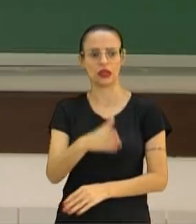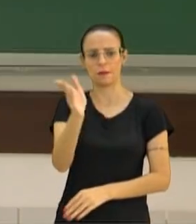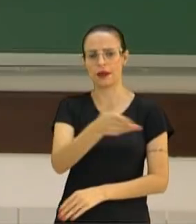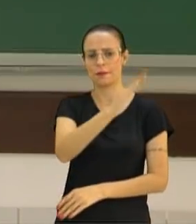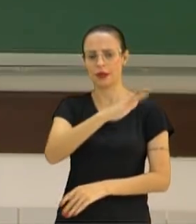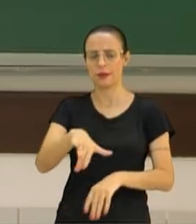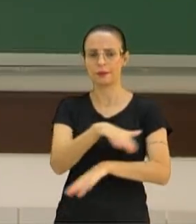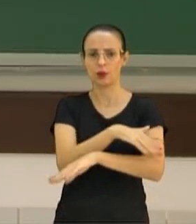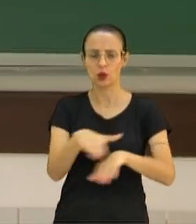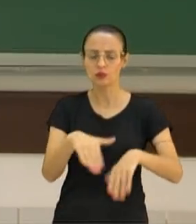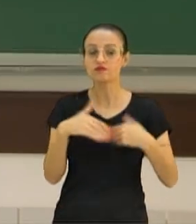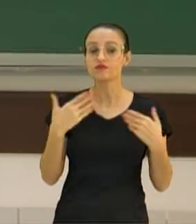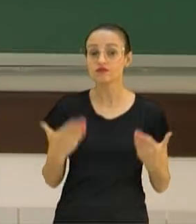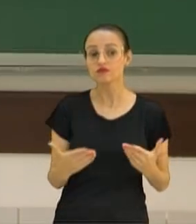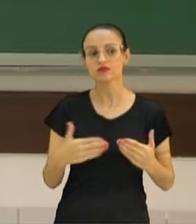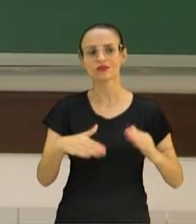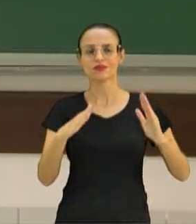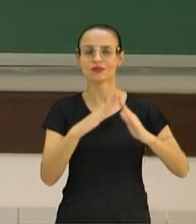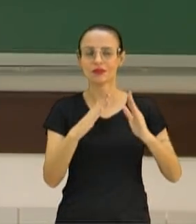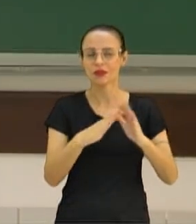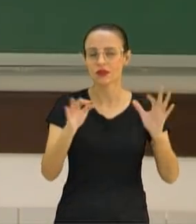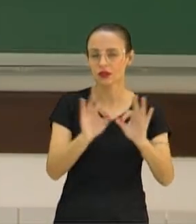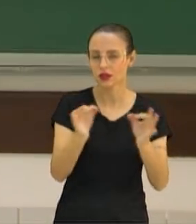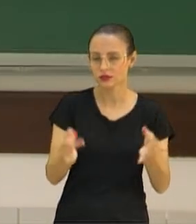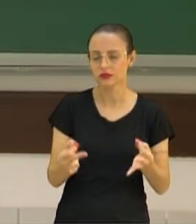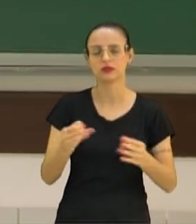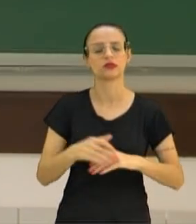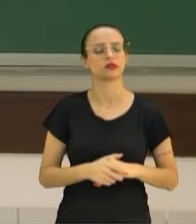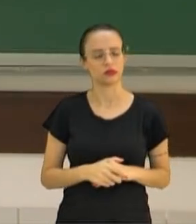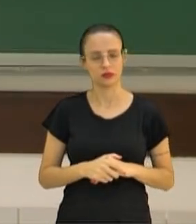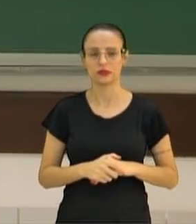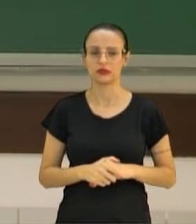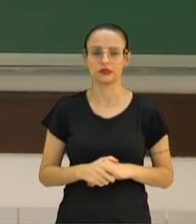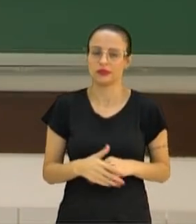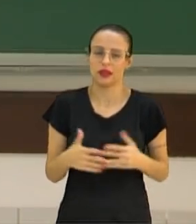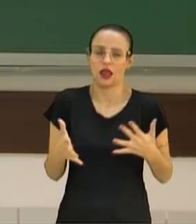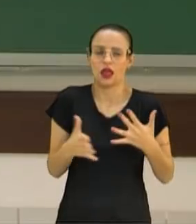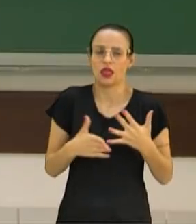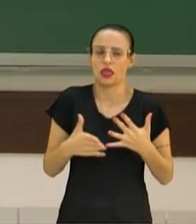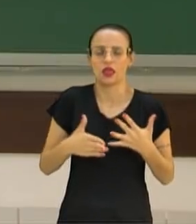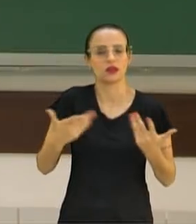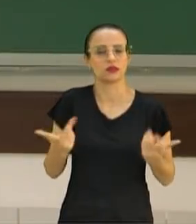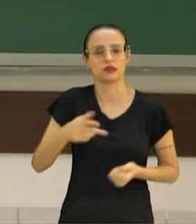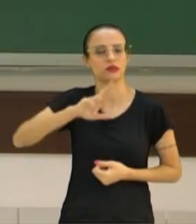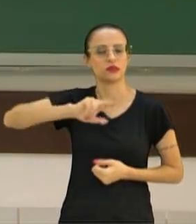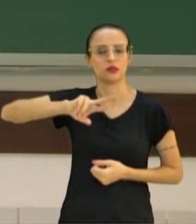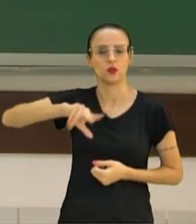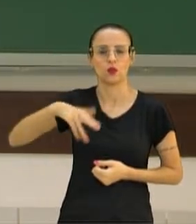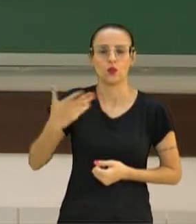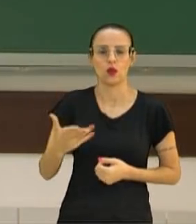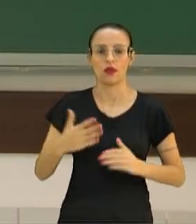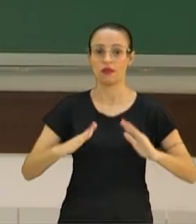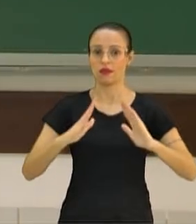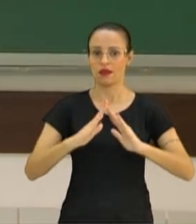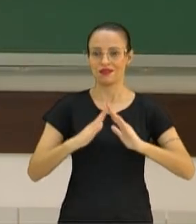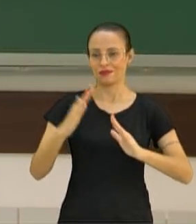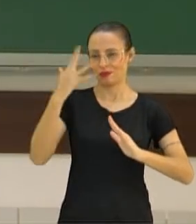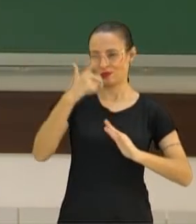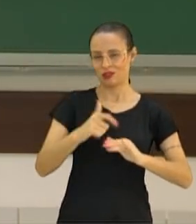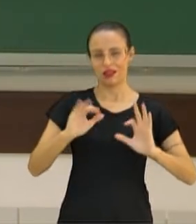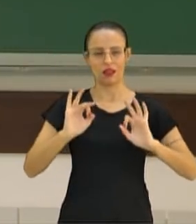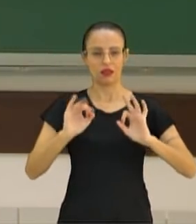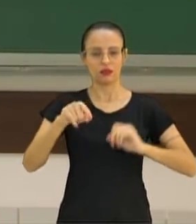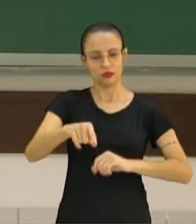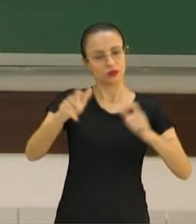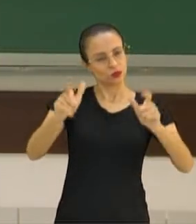viviam em abrigos, né, em outras habitações que não eram tidas como habitações que deveriam estar